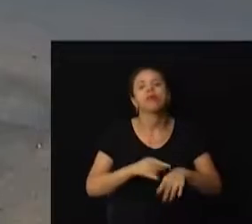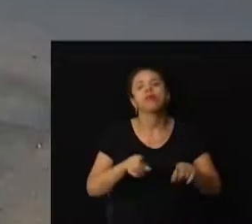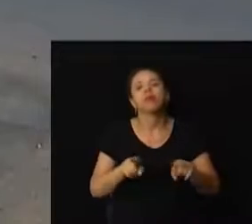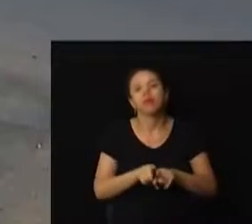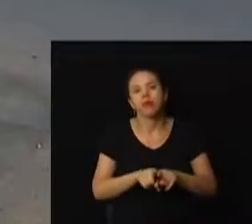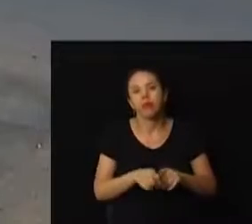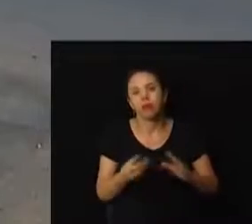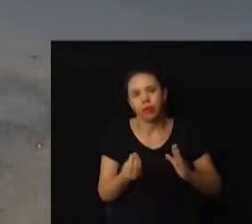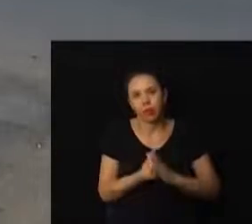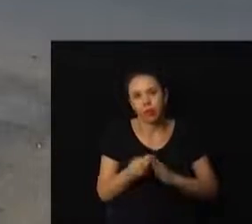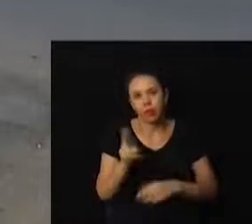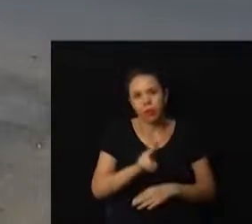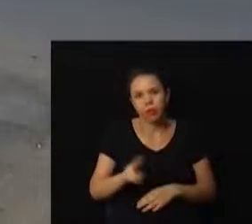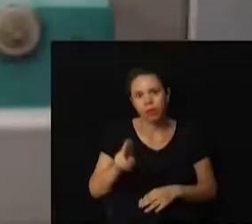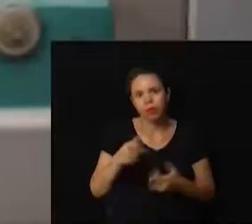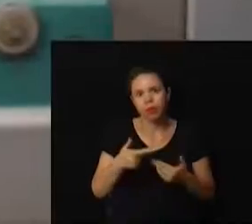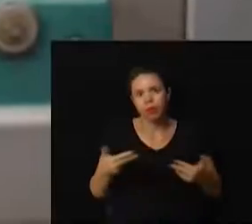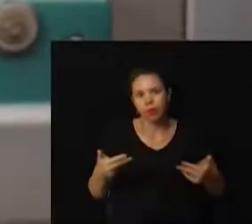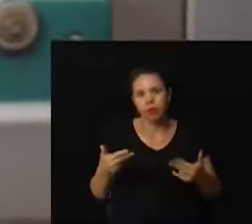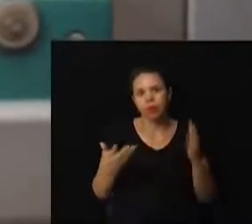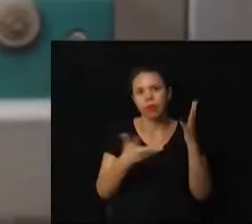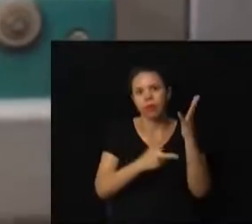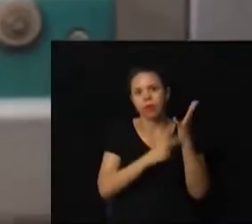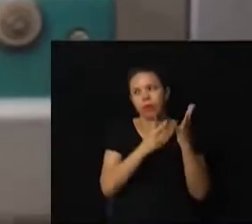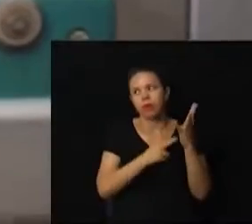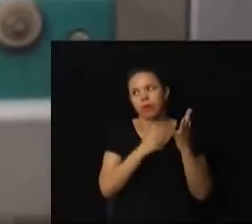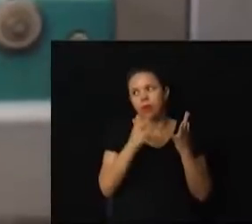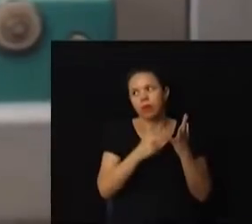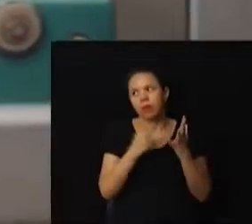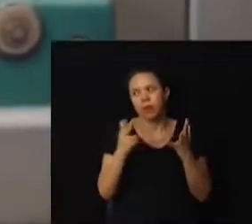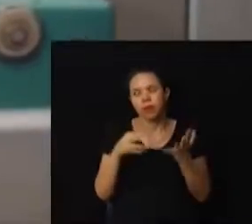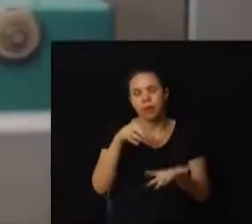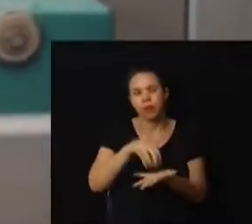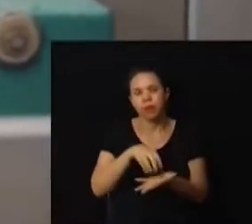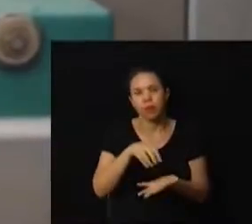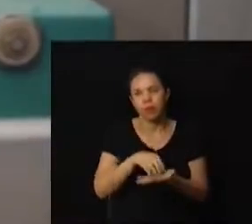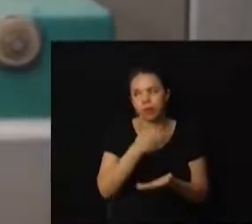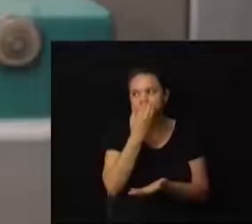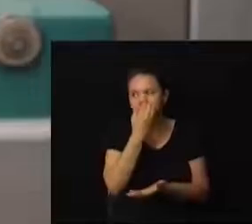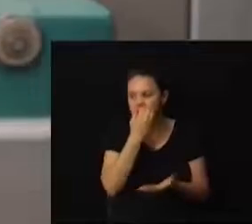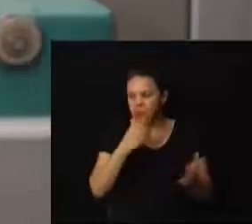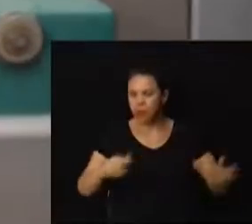e também utiliza galharia e restos de poda enviados pelo